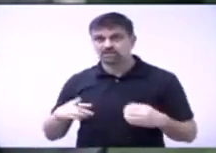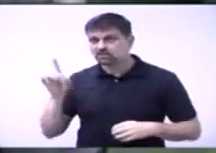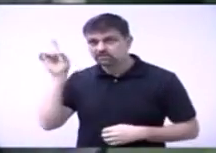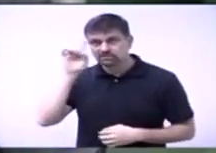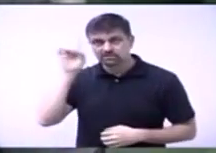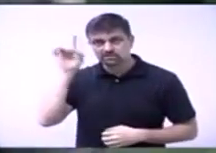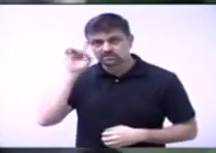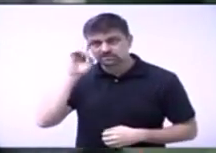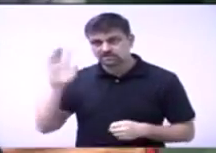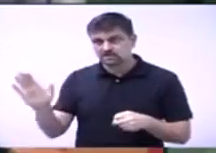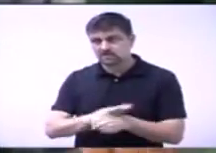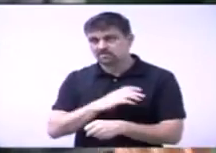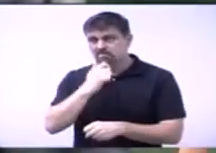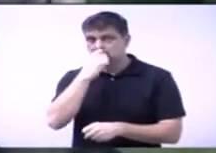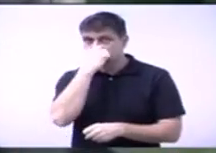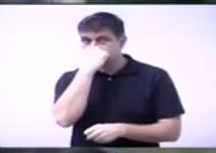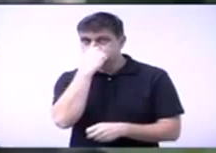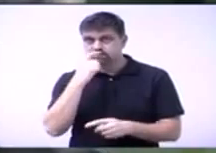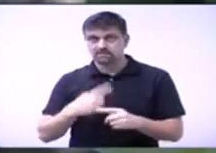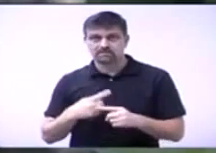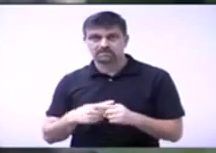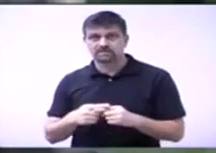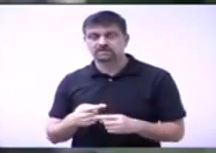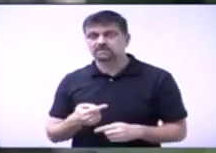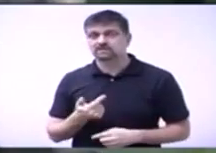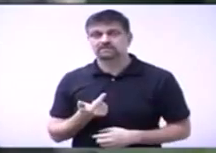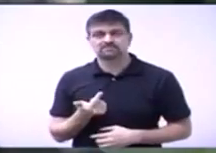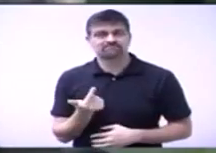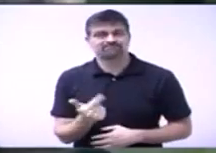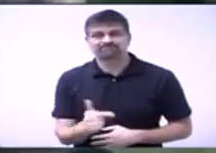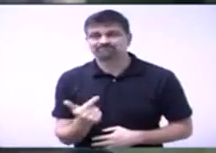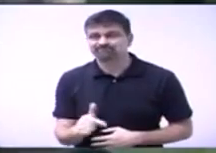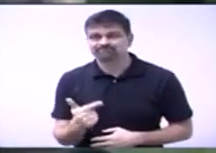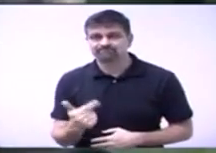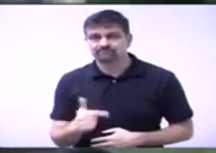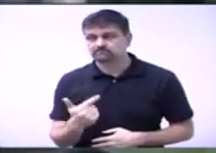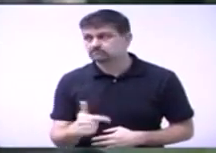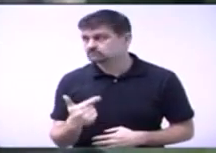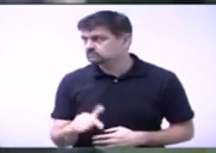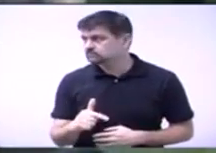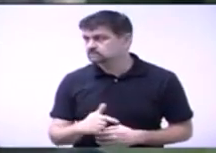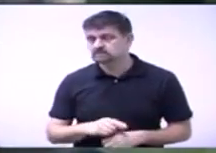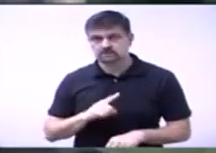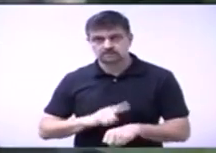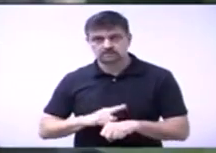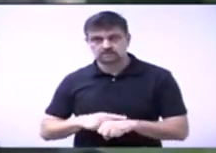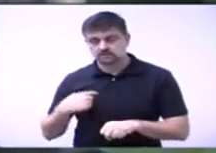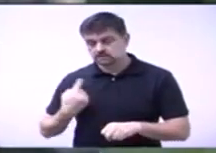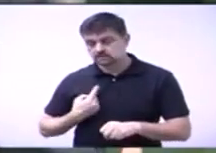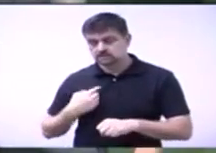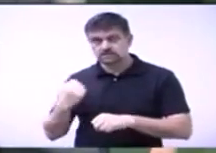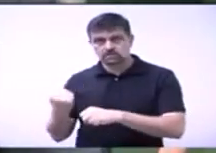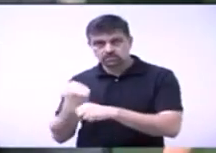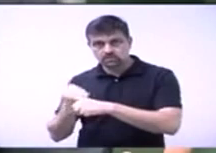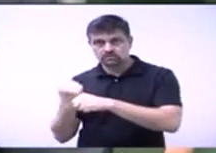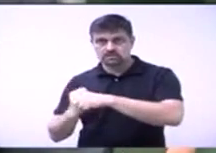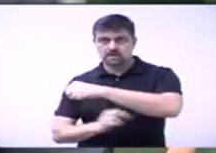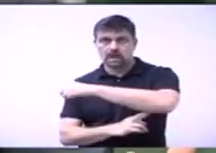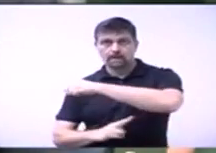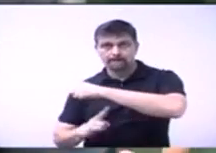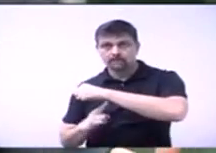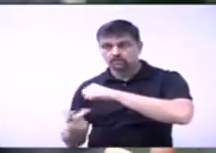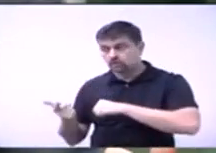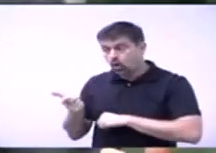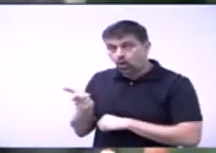dia acontece isso, porque não existe, além da... Lógico que está na hora de fazer outra ponte, mas